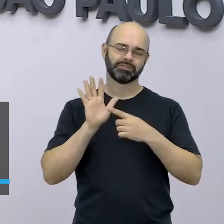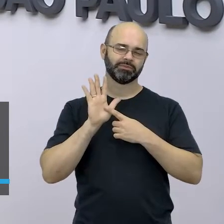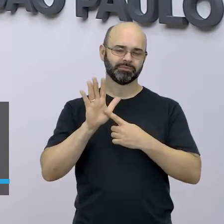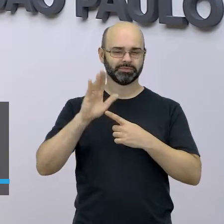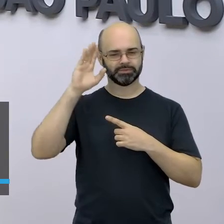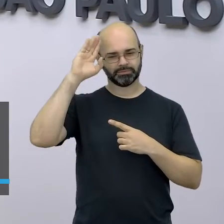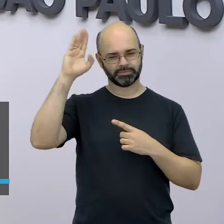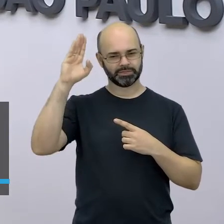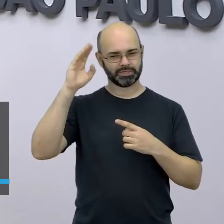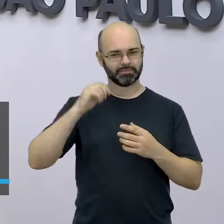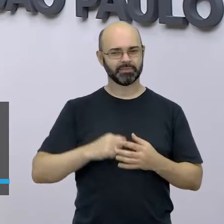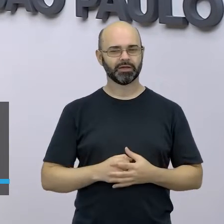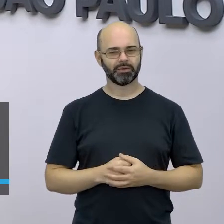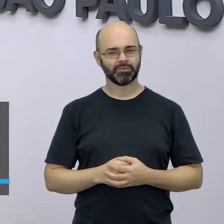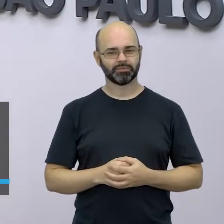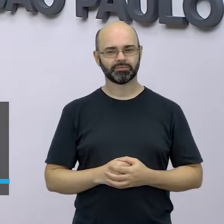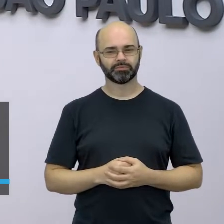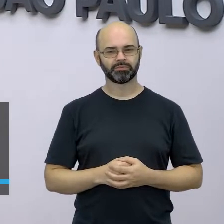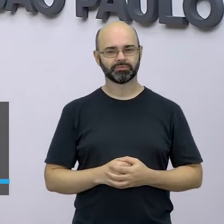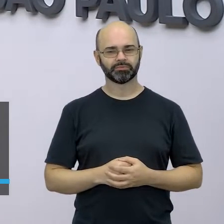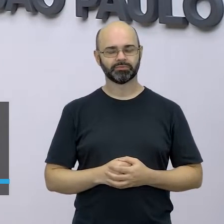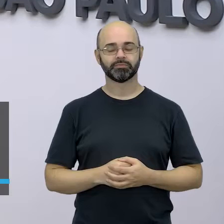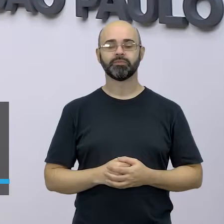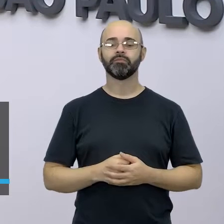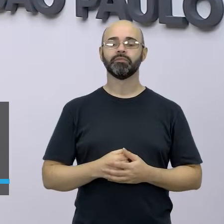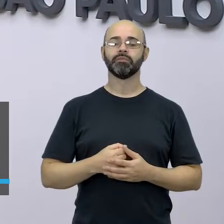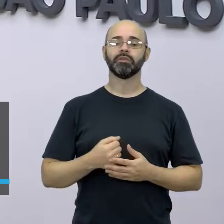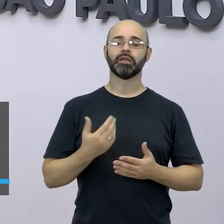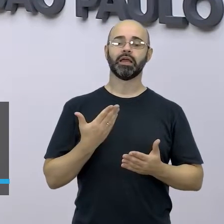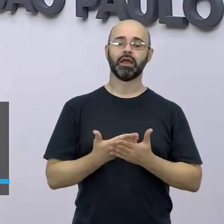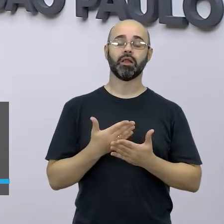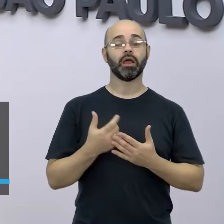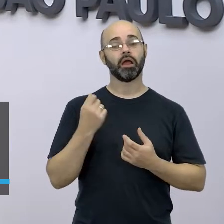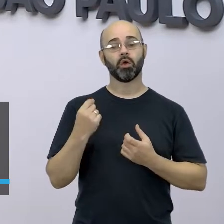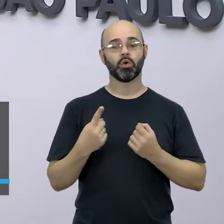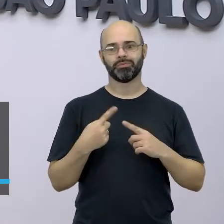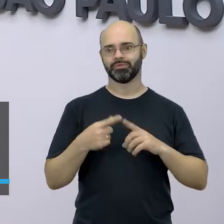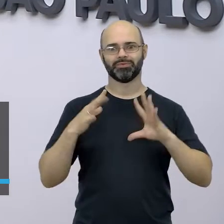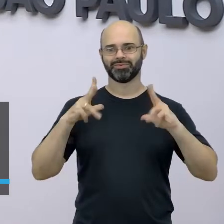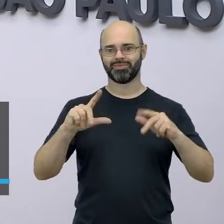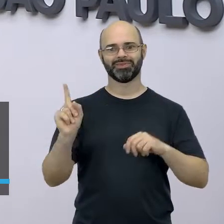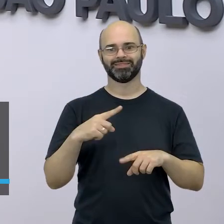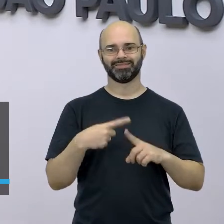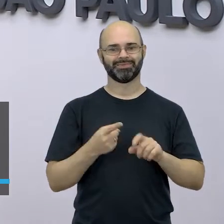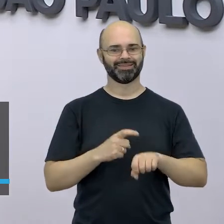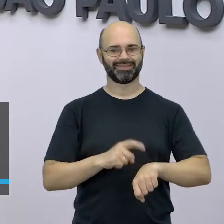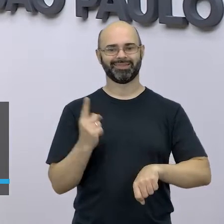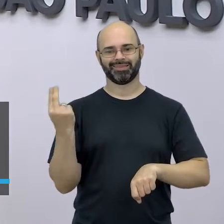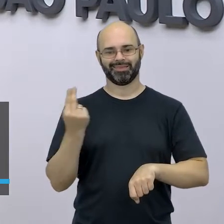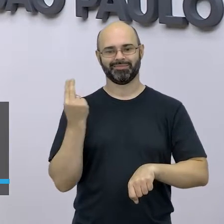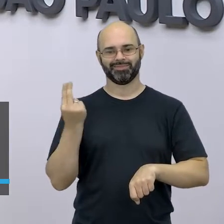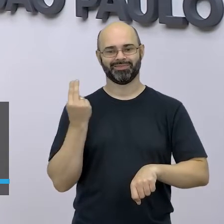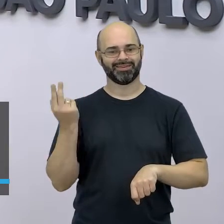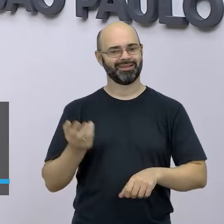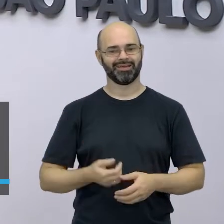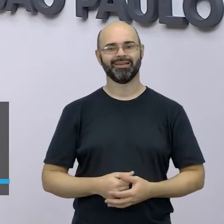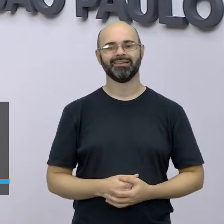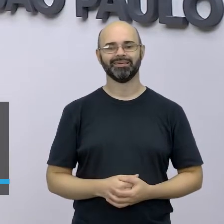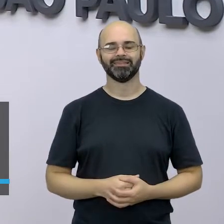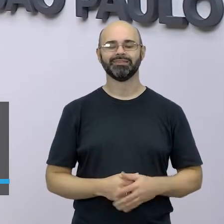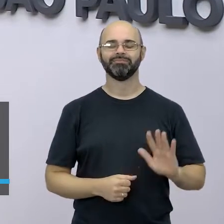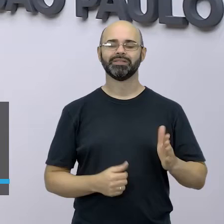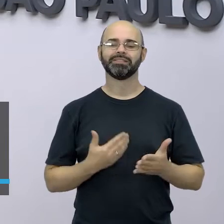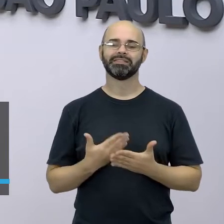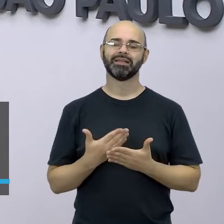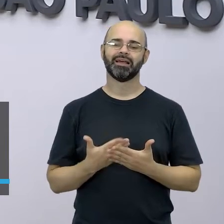principais ideias de algumas das aulas, não de todas, porque não daria tempo, mas de algumas das aulas que